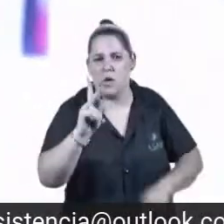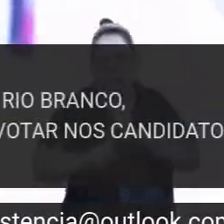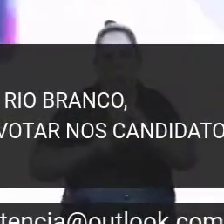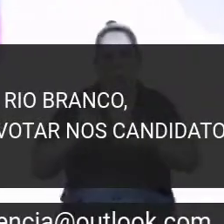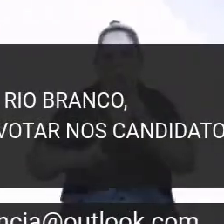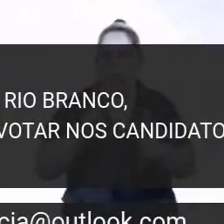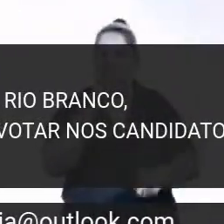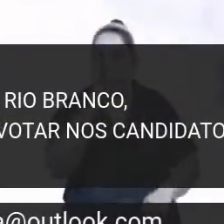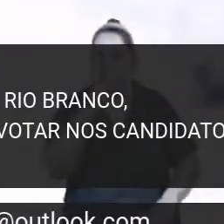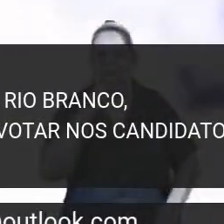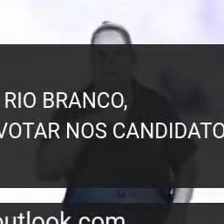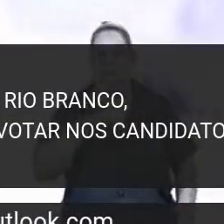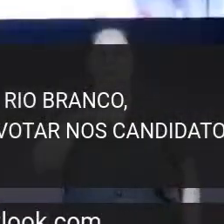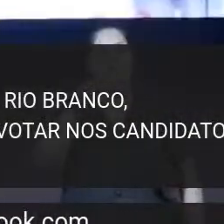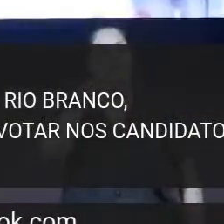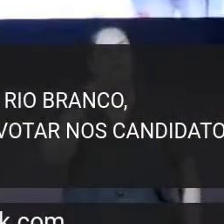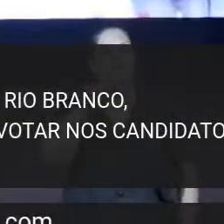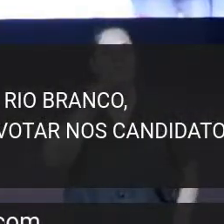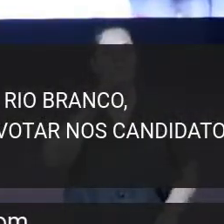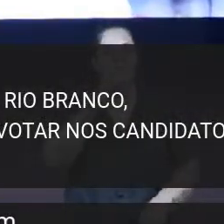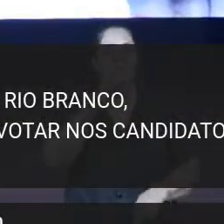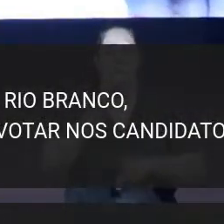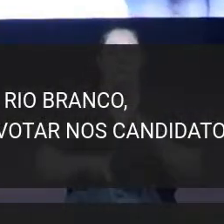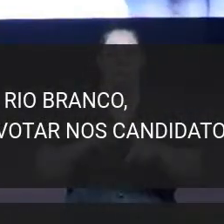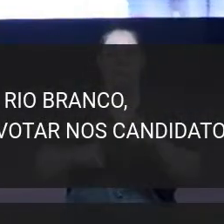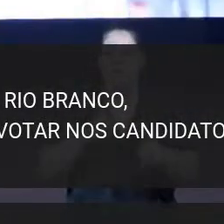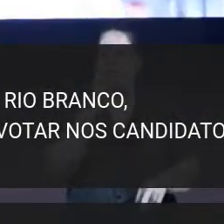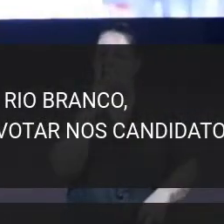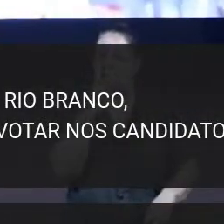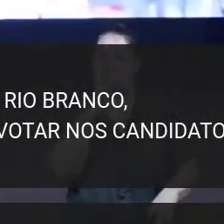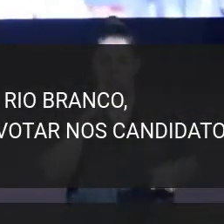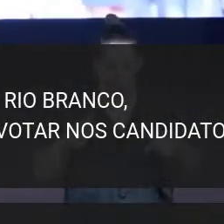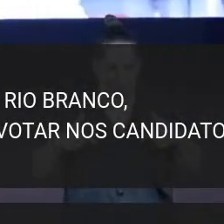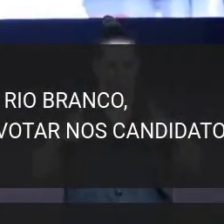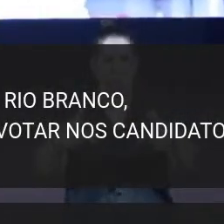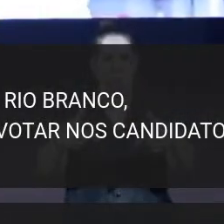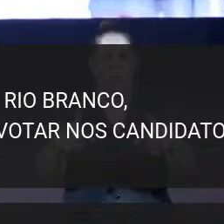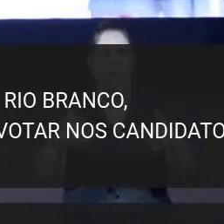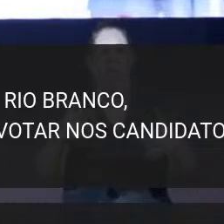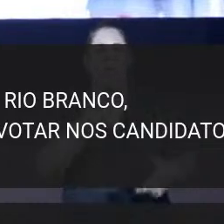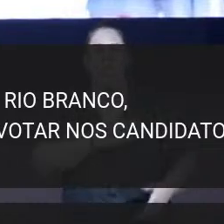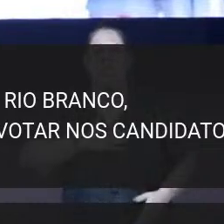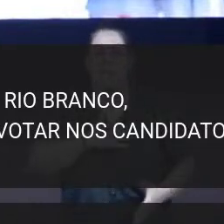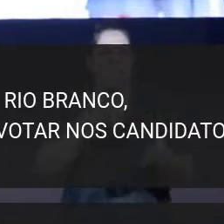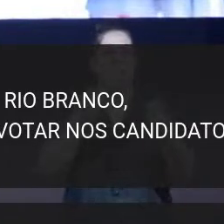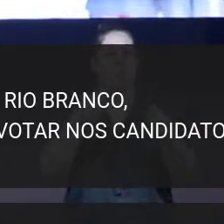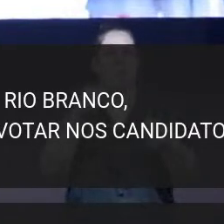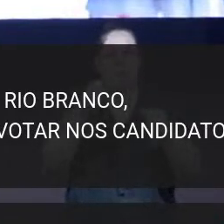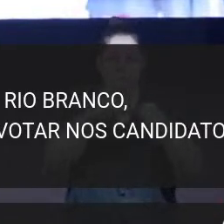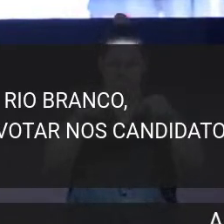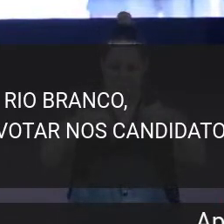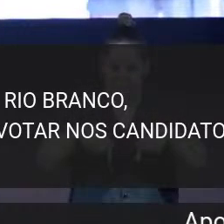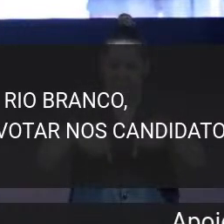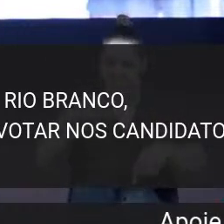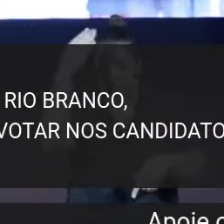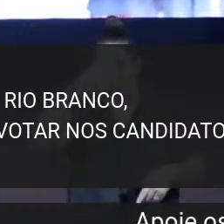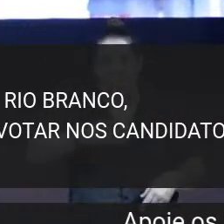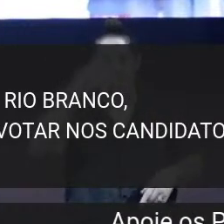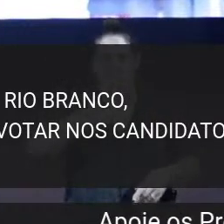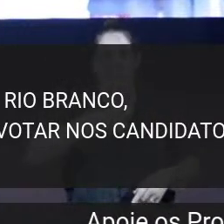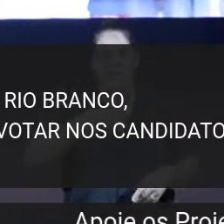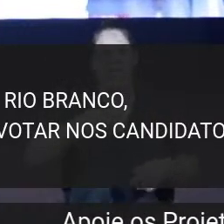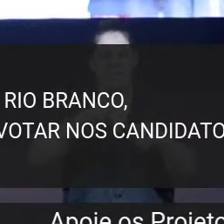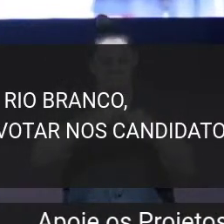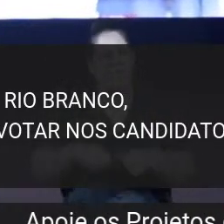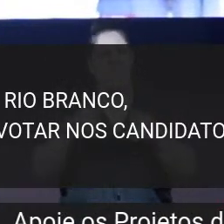por você, por sua garra, por sua luta. Nós gostaríamos muito que você estivesse aqui, presente conosco, e